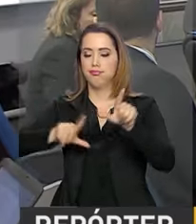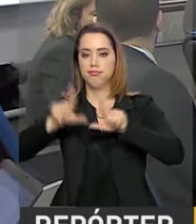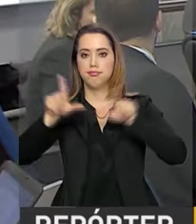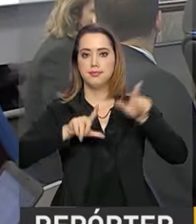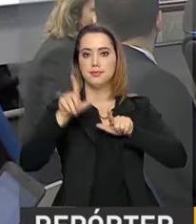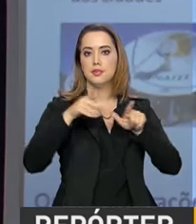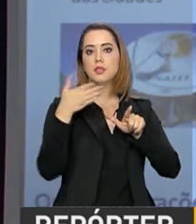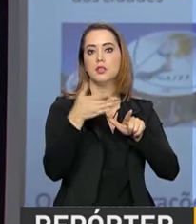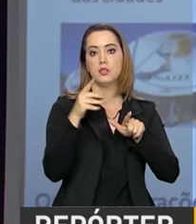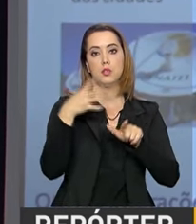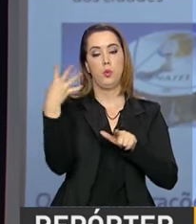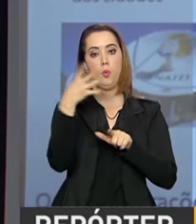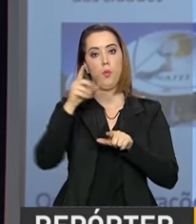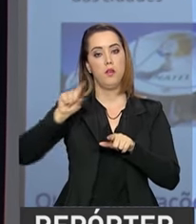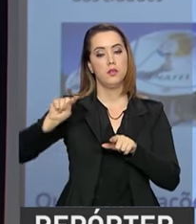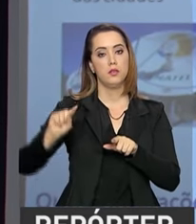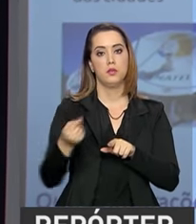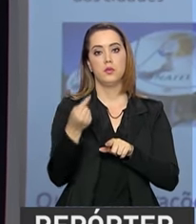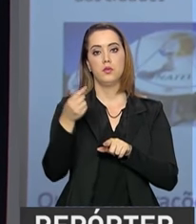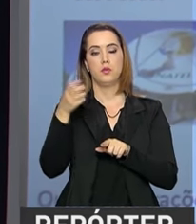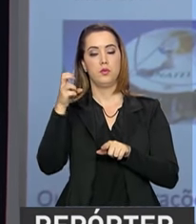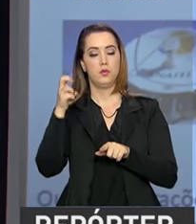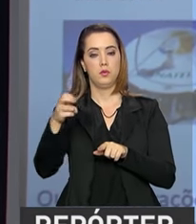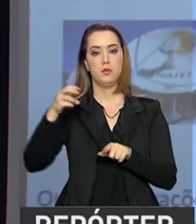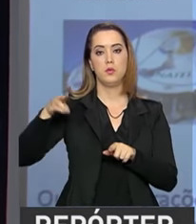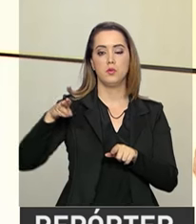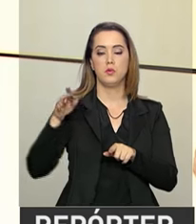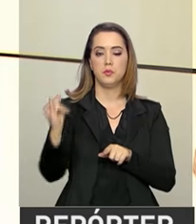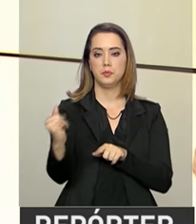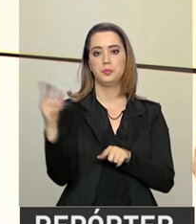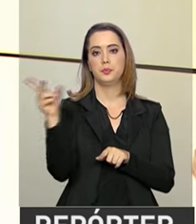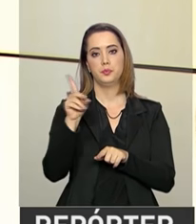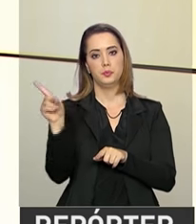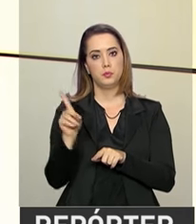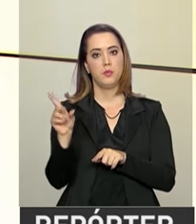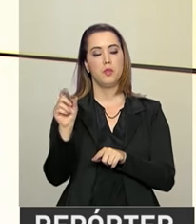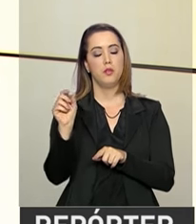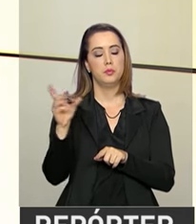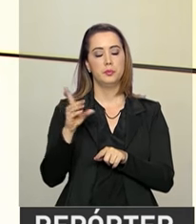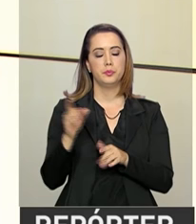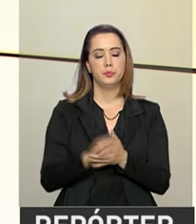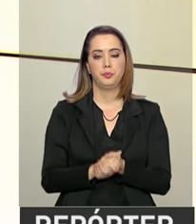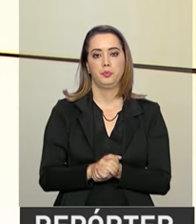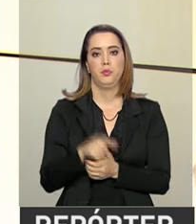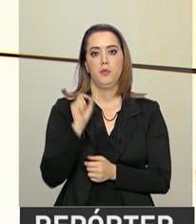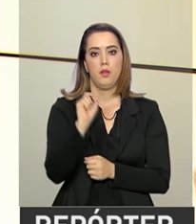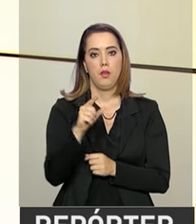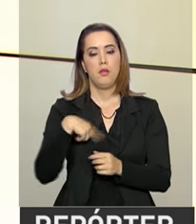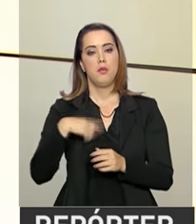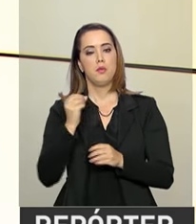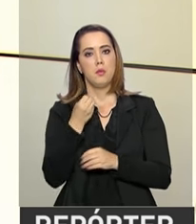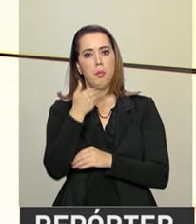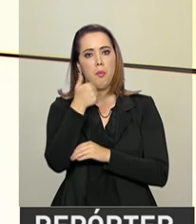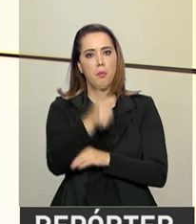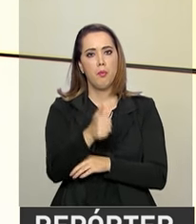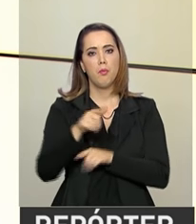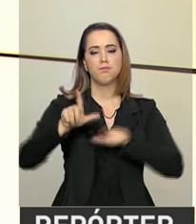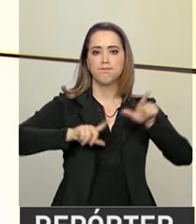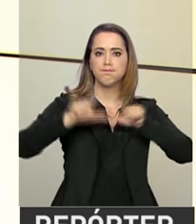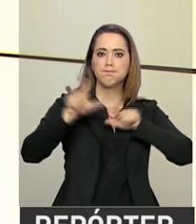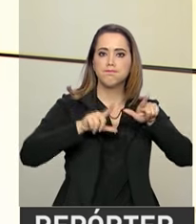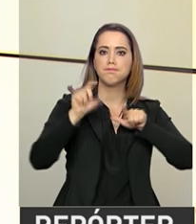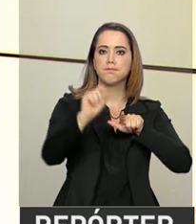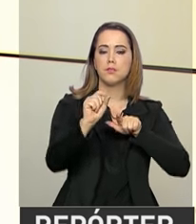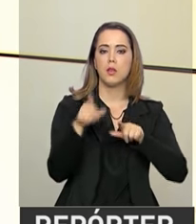milhões e meio de pessoas em todo o planeta e para garantir a qualidade nas imagens e nos serviços de telecomunicações